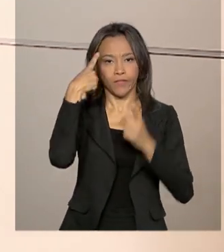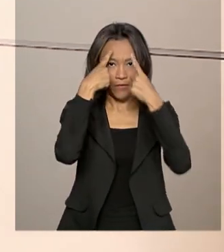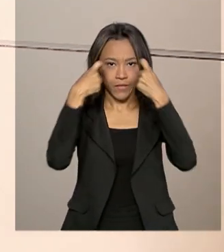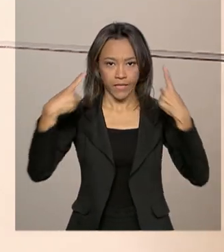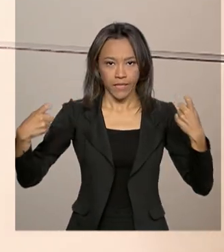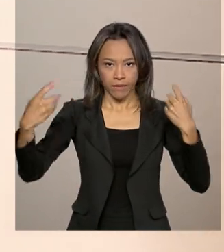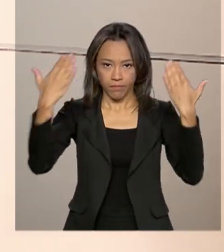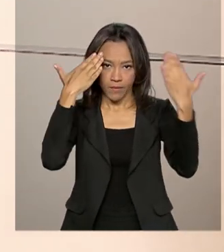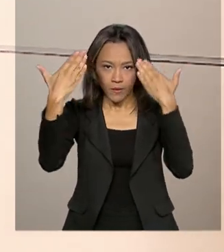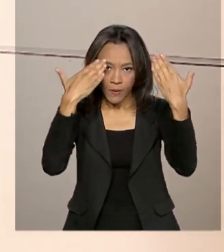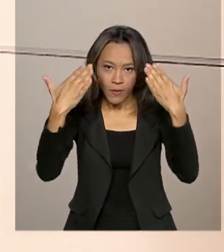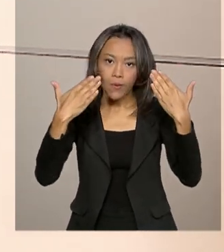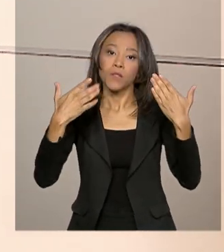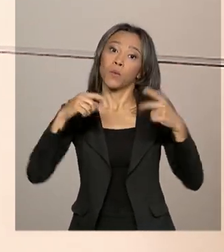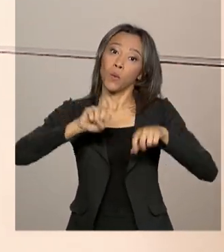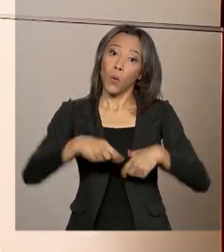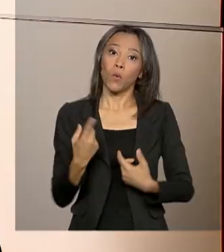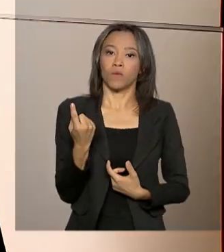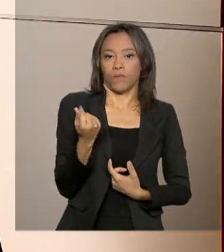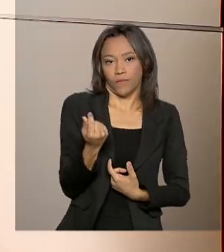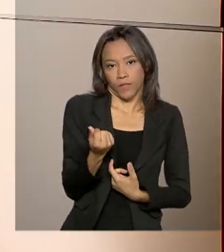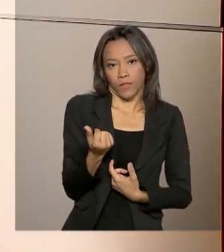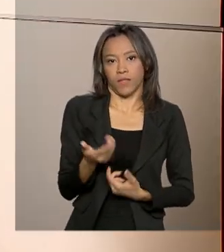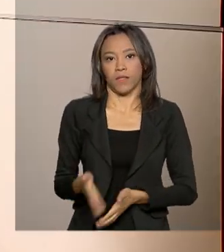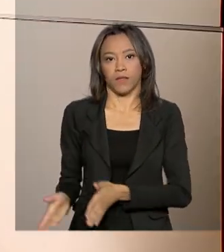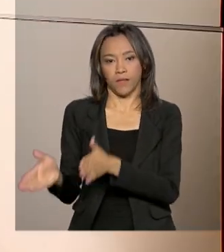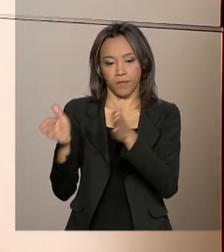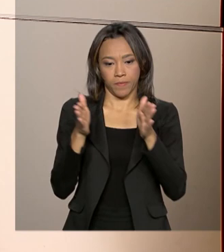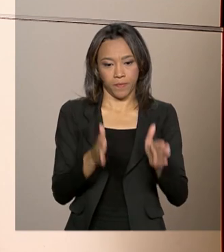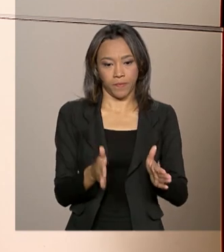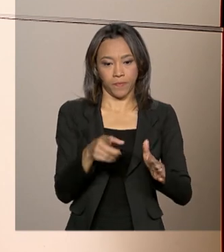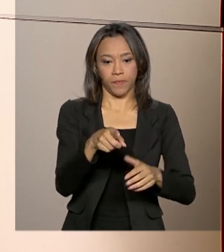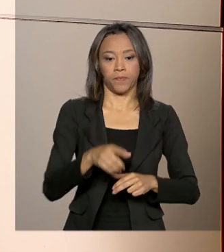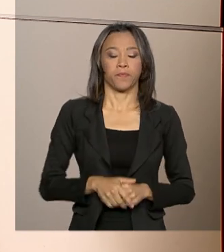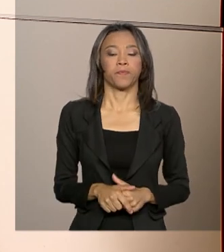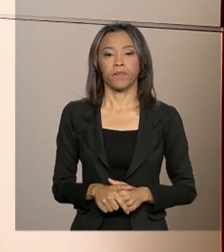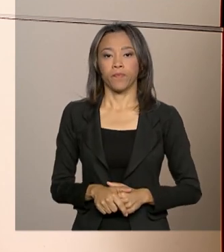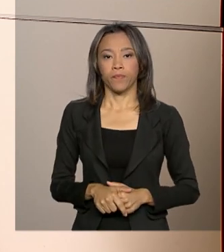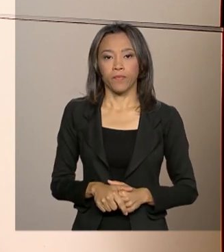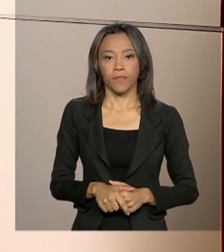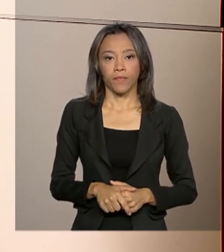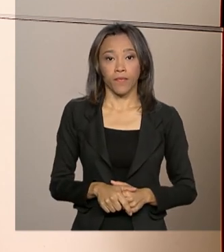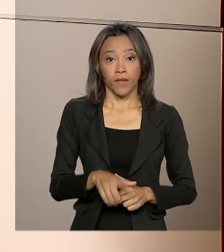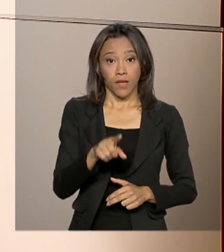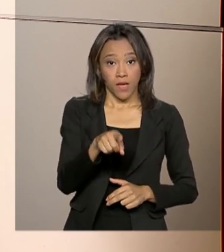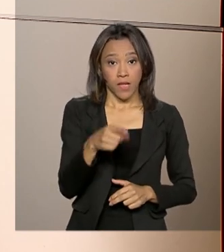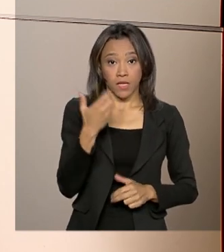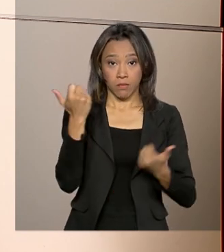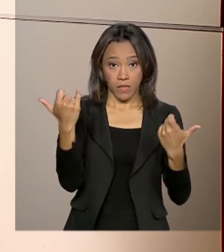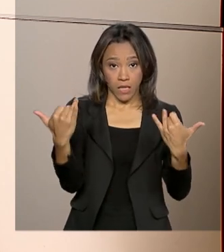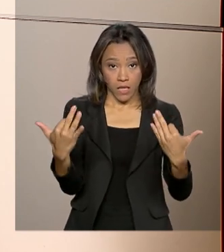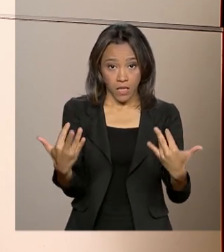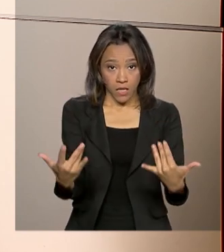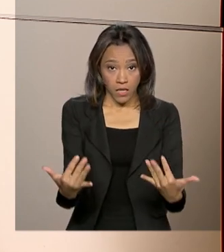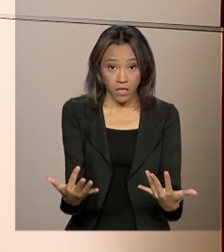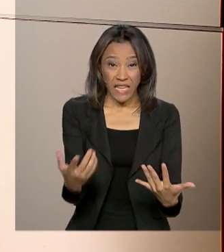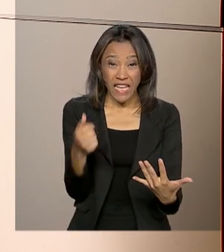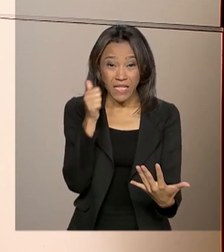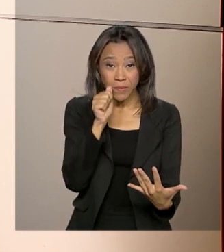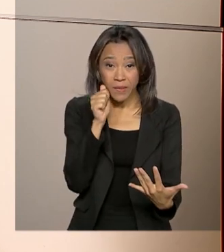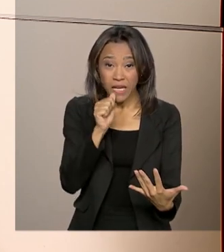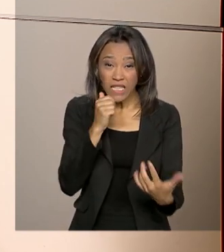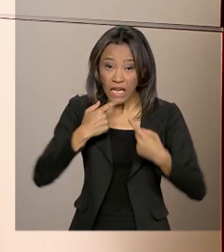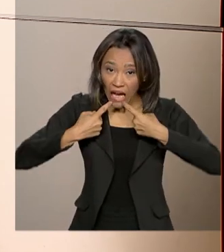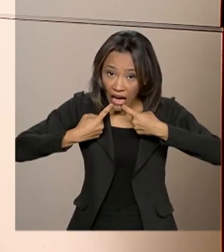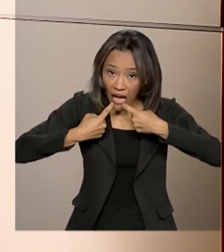psicológica ou financeira. O recado que eu deixo aqui para as vítimas é que elas abram a boca,